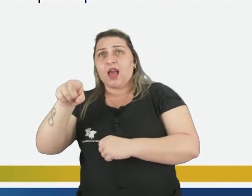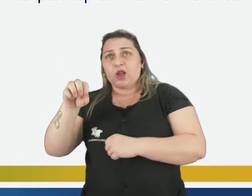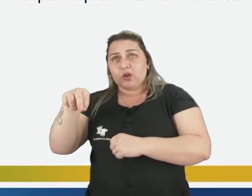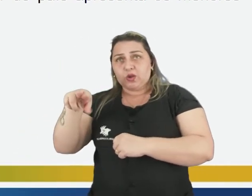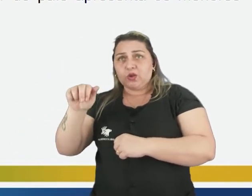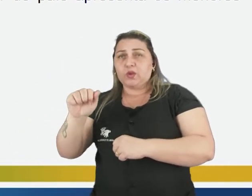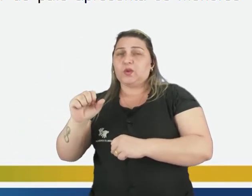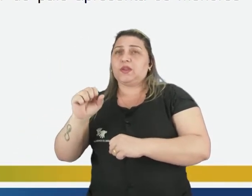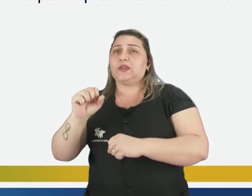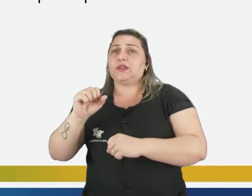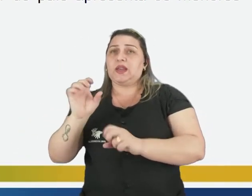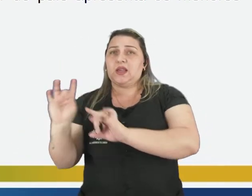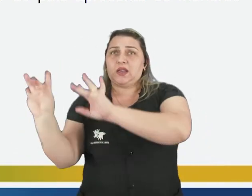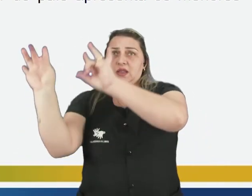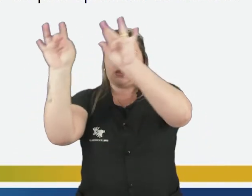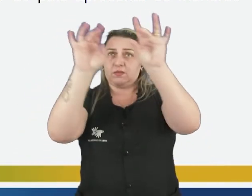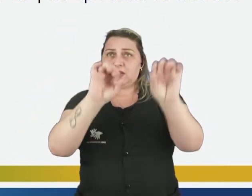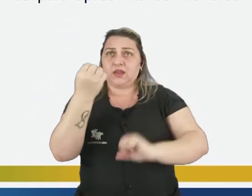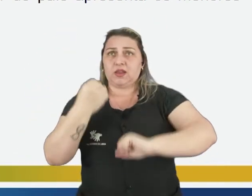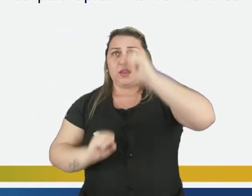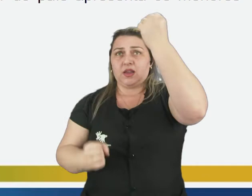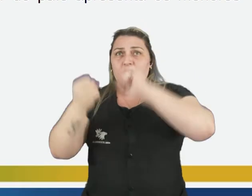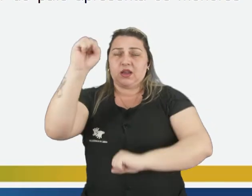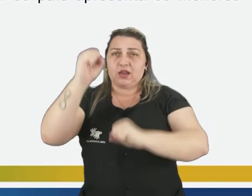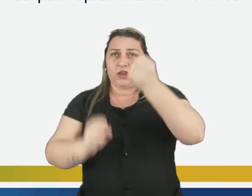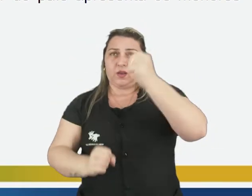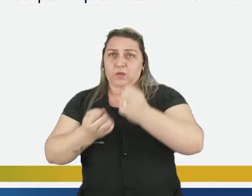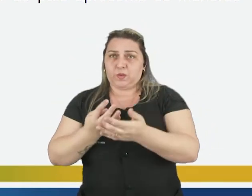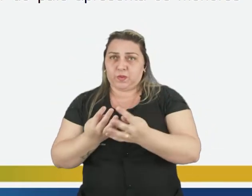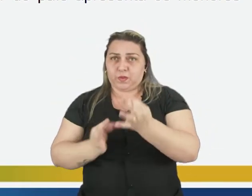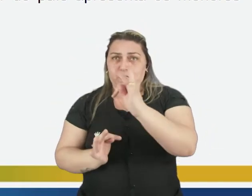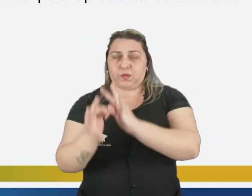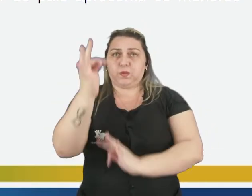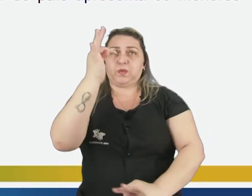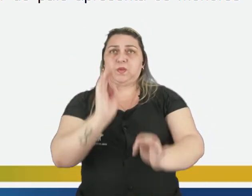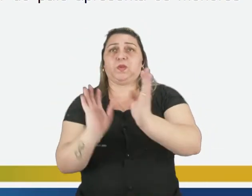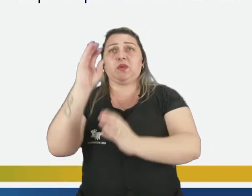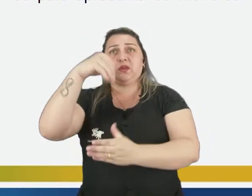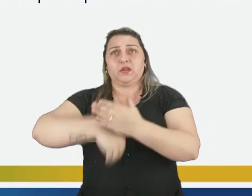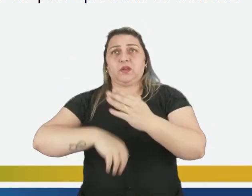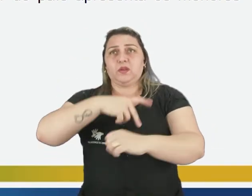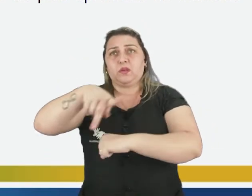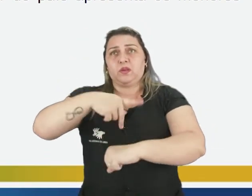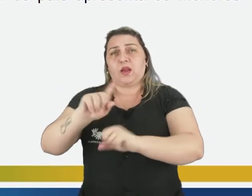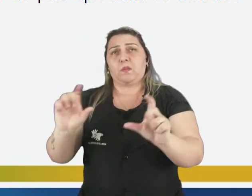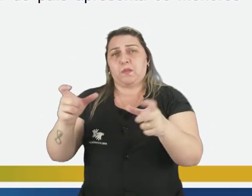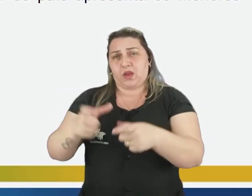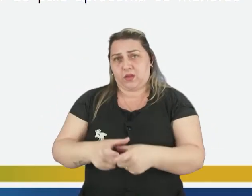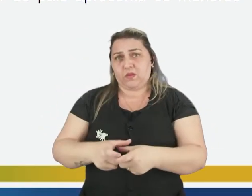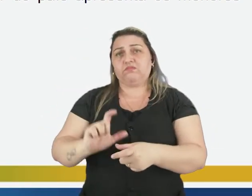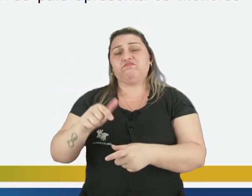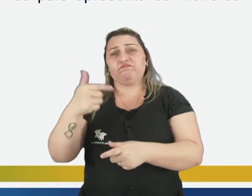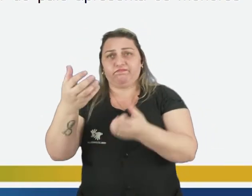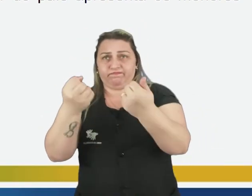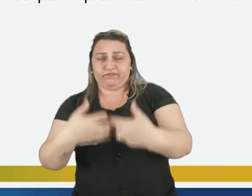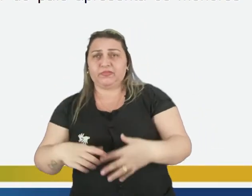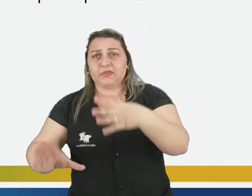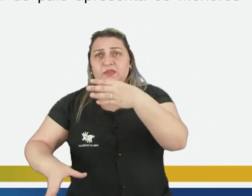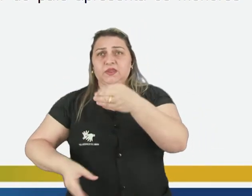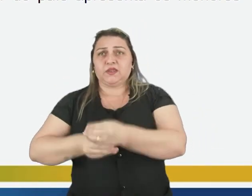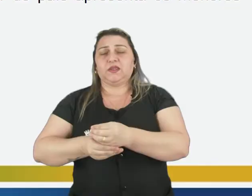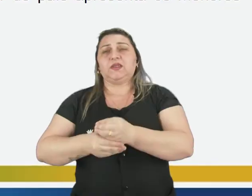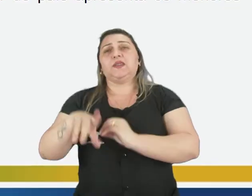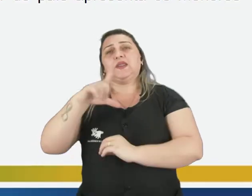econômicas especiais e as indústrias de alta tecnologia. O interior do país apresenta os menores índices. Em outras palavras, você tem